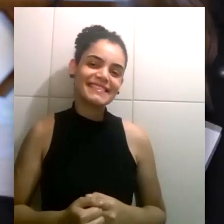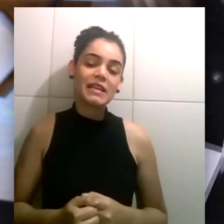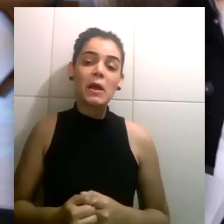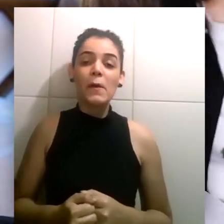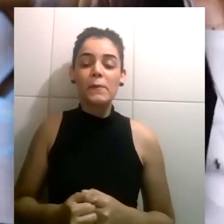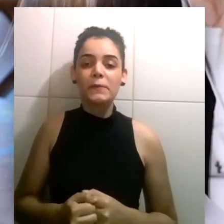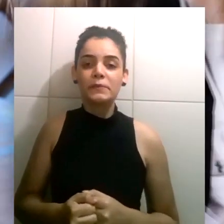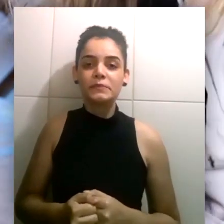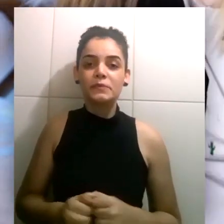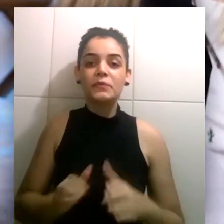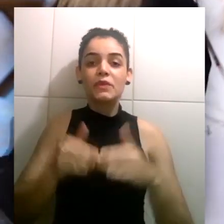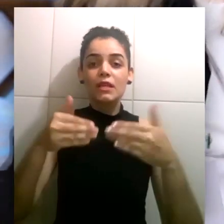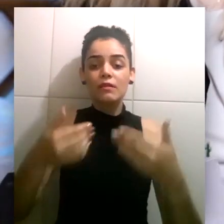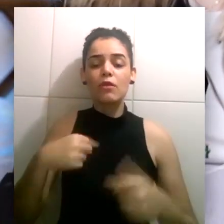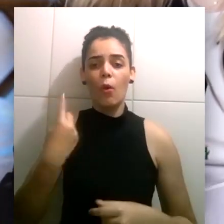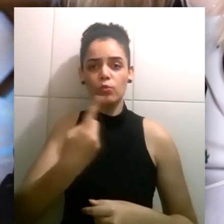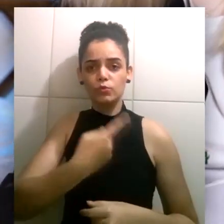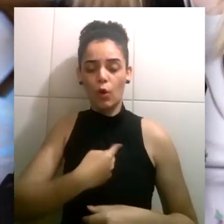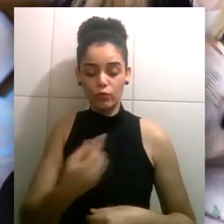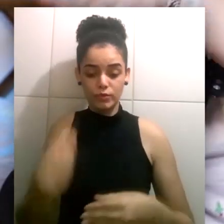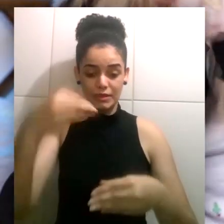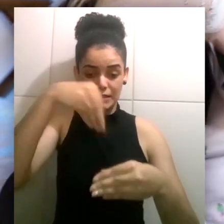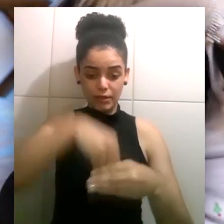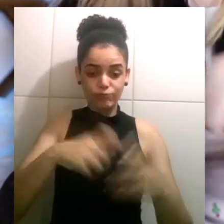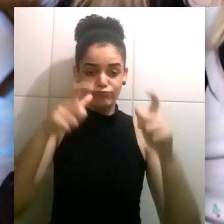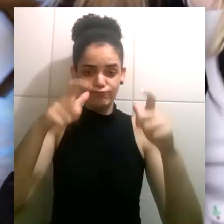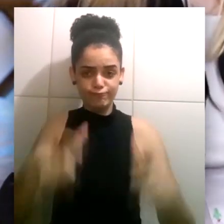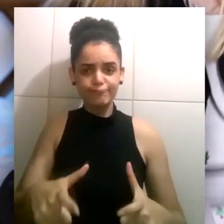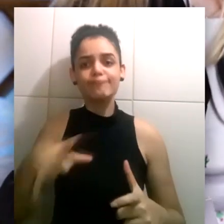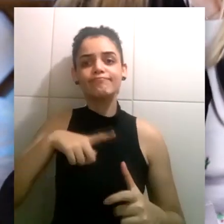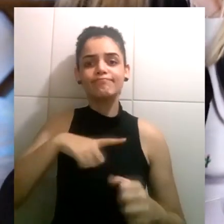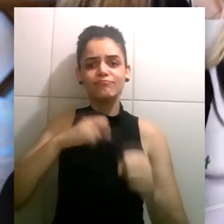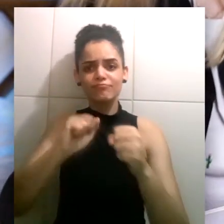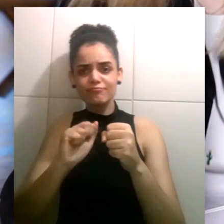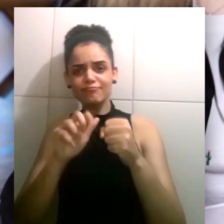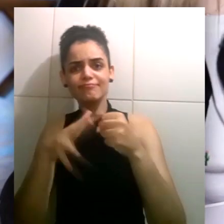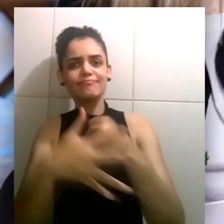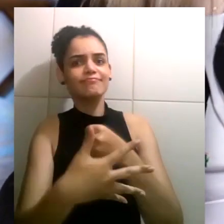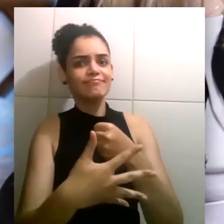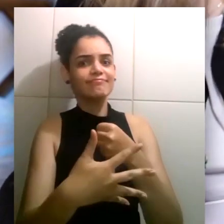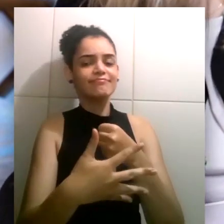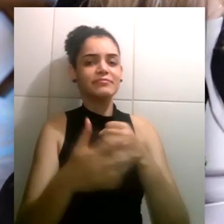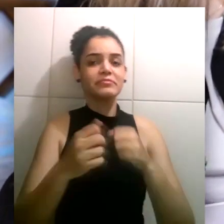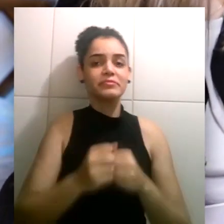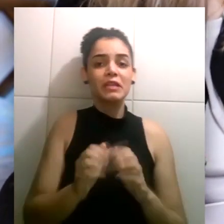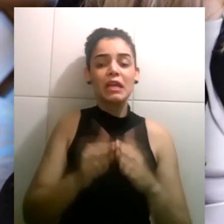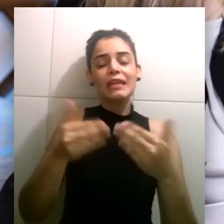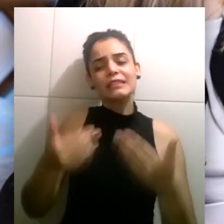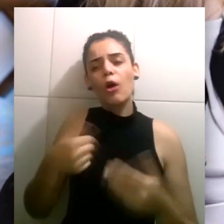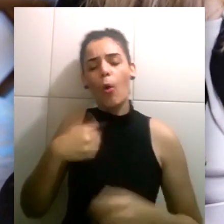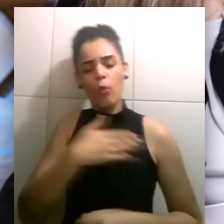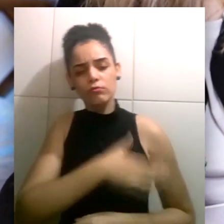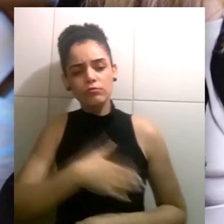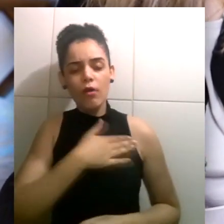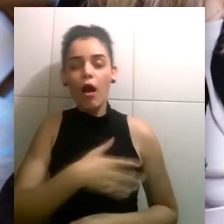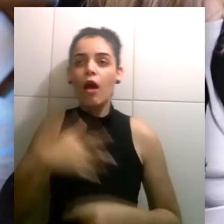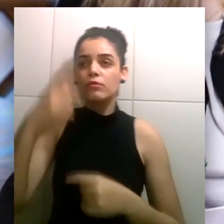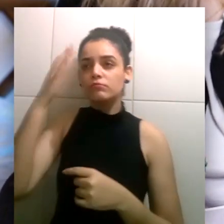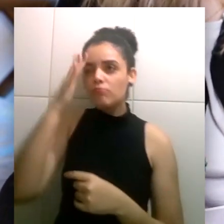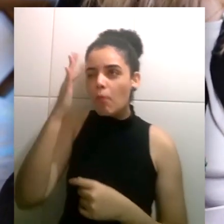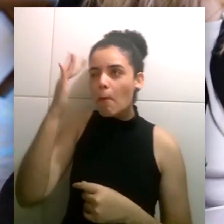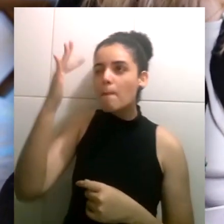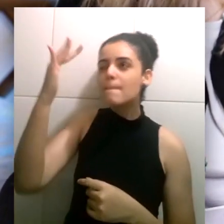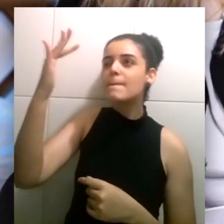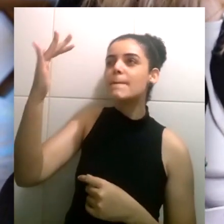Nós estamos aqui numa sala onde a bateria dele tá bem ali. É incrível isso, né? Eu gosto de pensar em